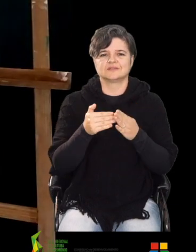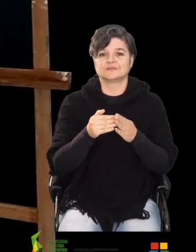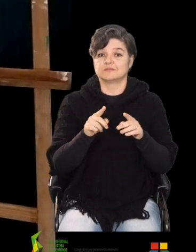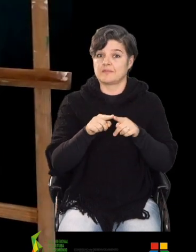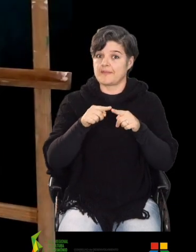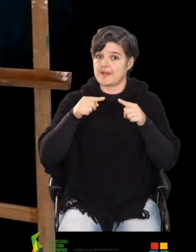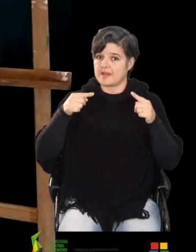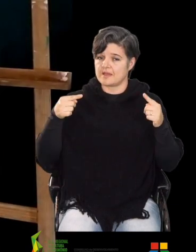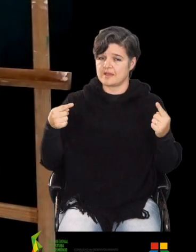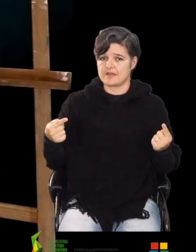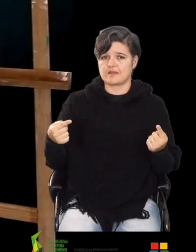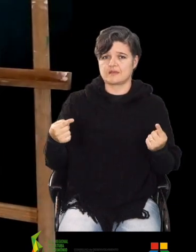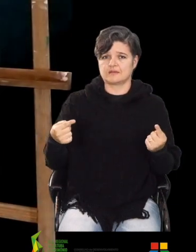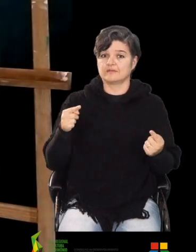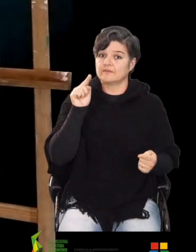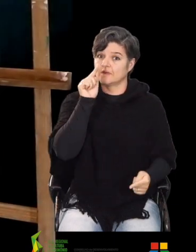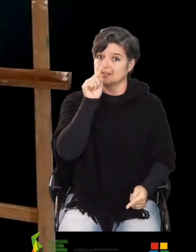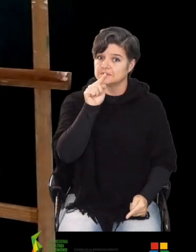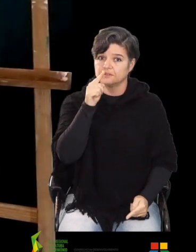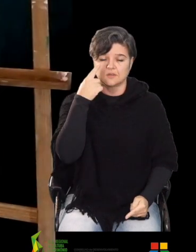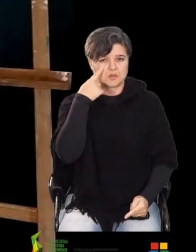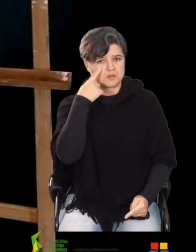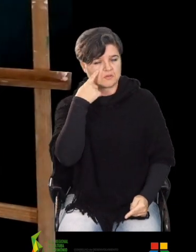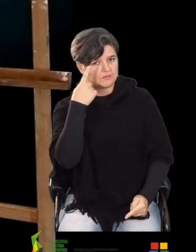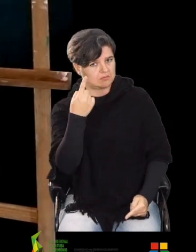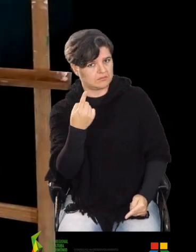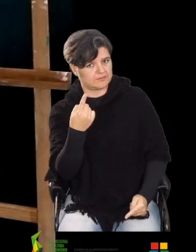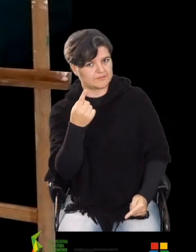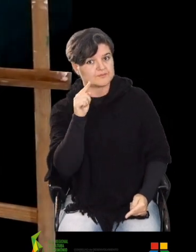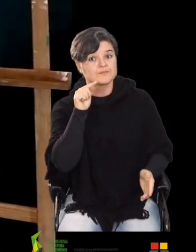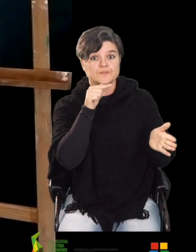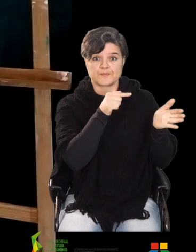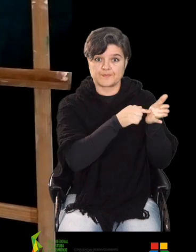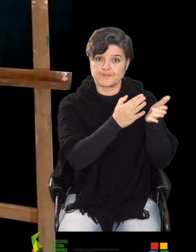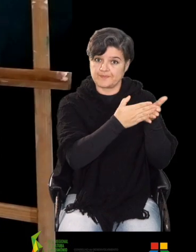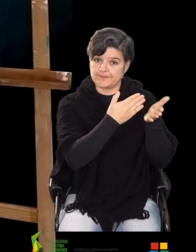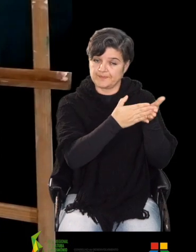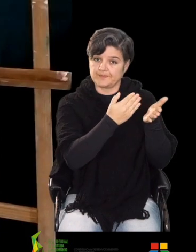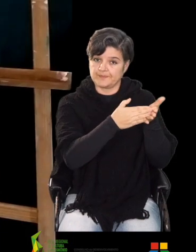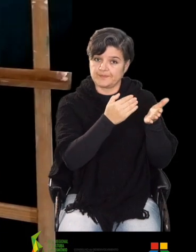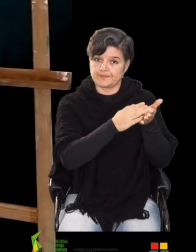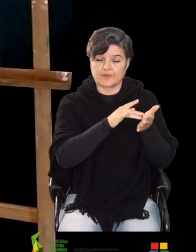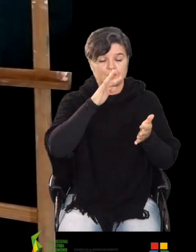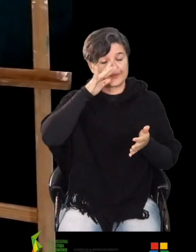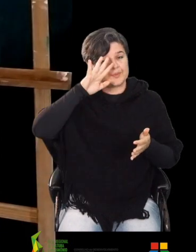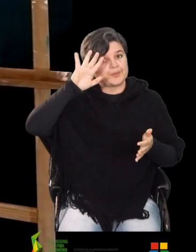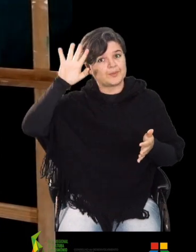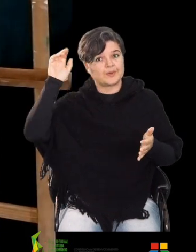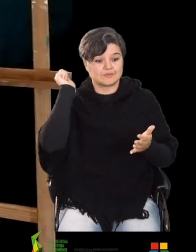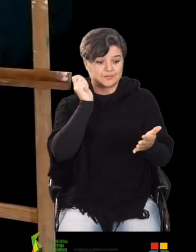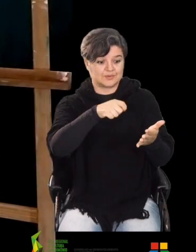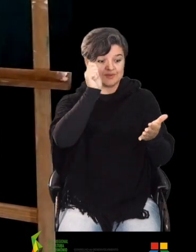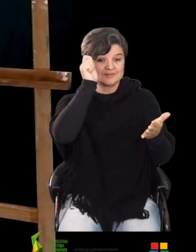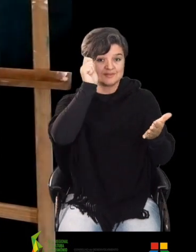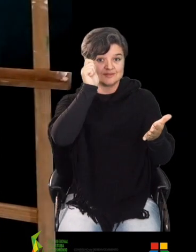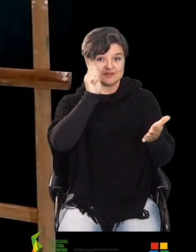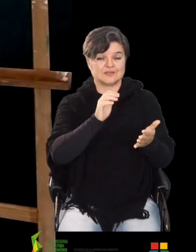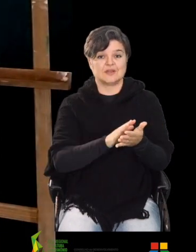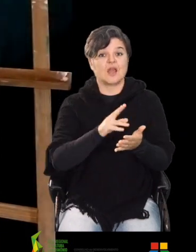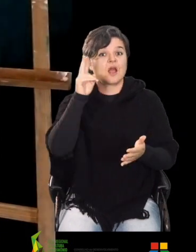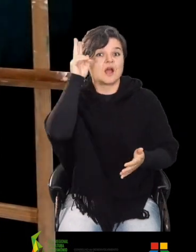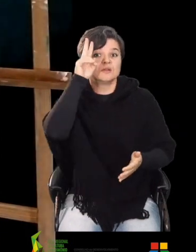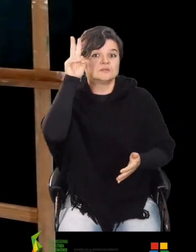eu tenho que avisar e este livro é mágico o e suas histórias